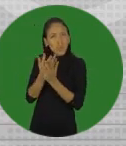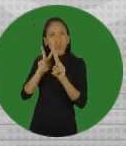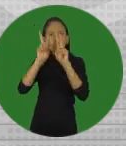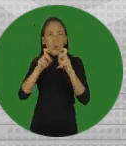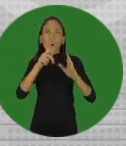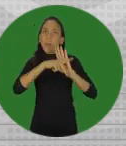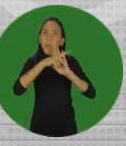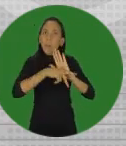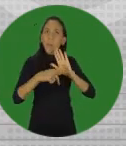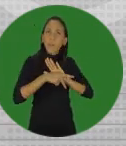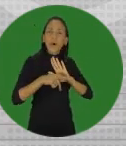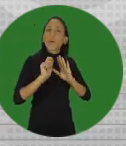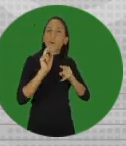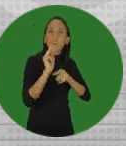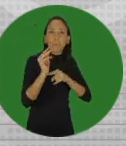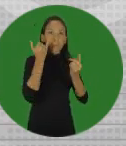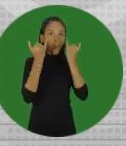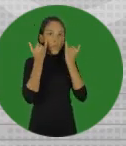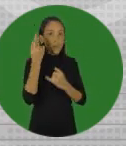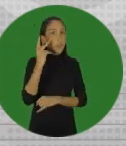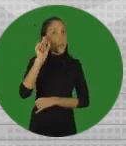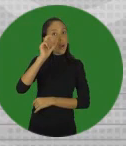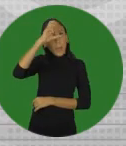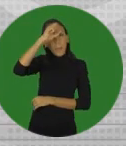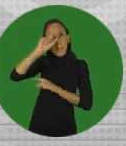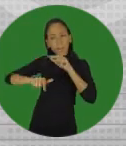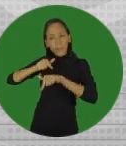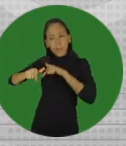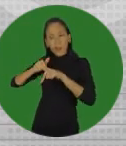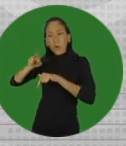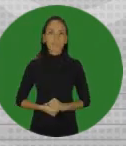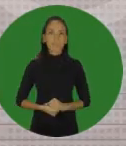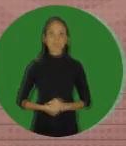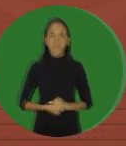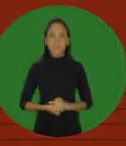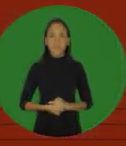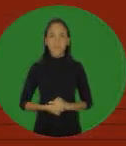dados e aprenderá a atuar de forma correta com dados pessoais.